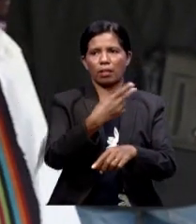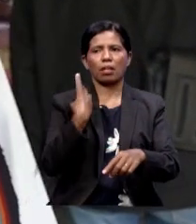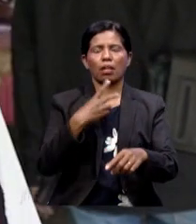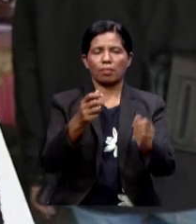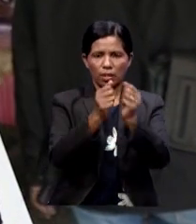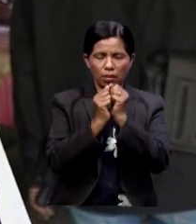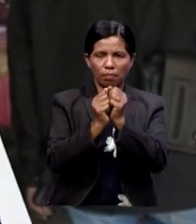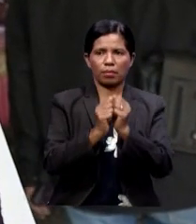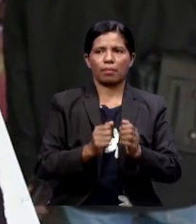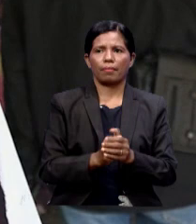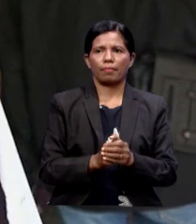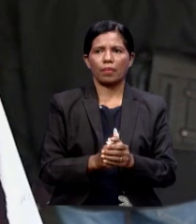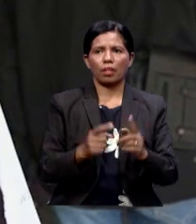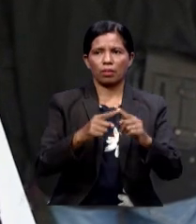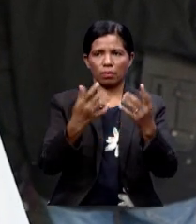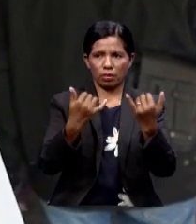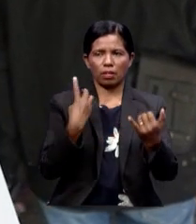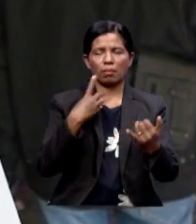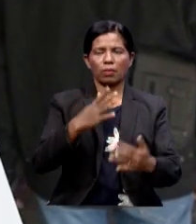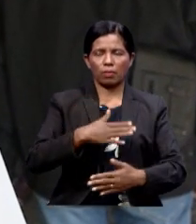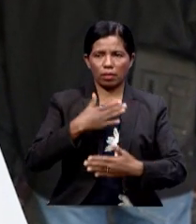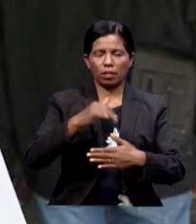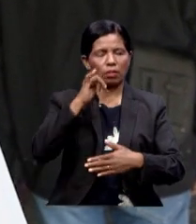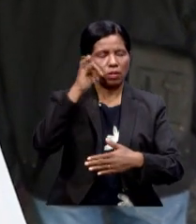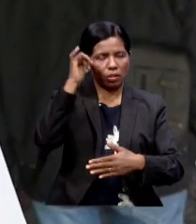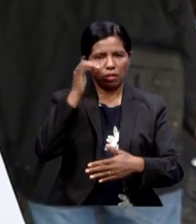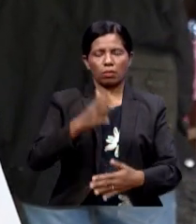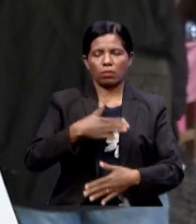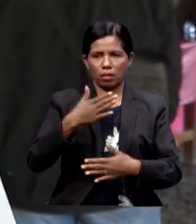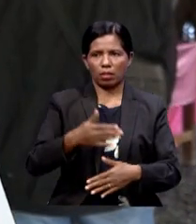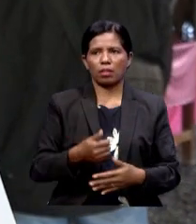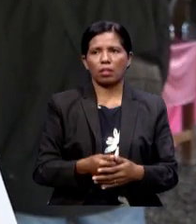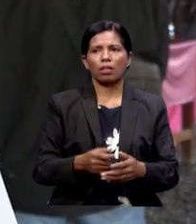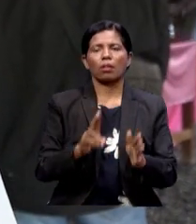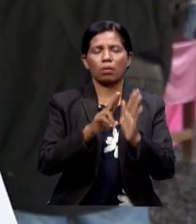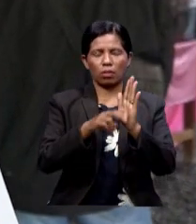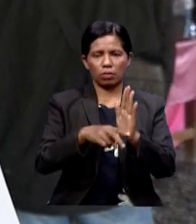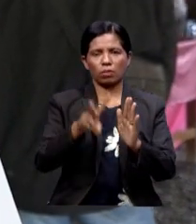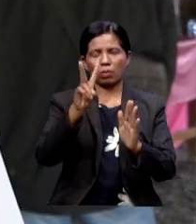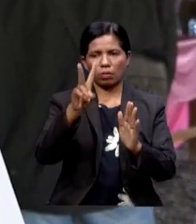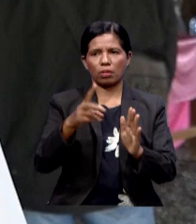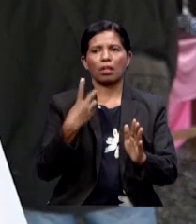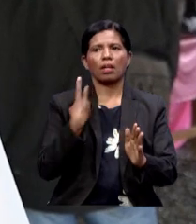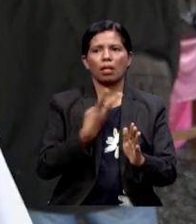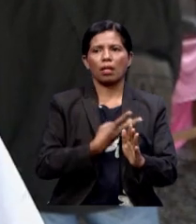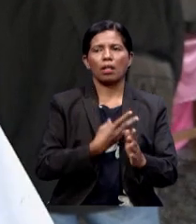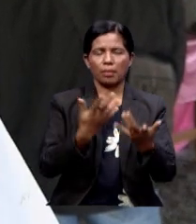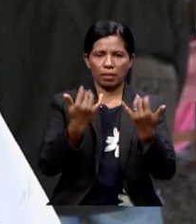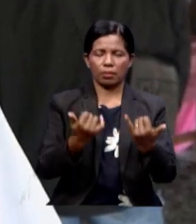hamutuk. Nema ko in lorong amu kontente hursi kontente ami oras rua ihalaran. Ida nema ami